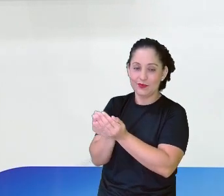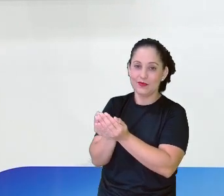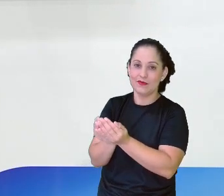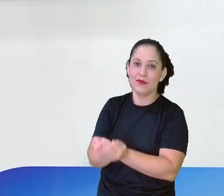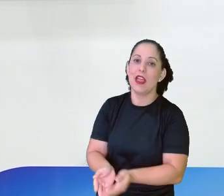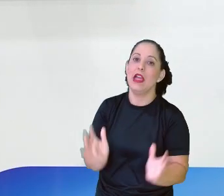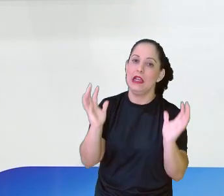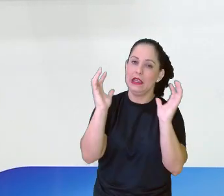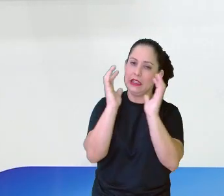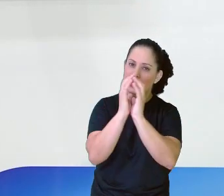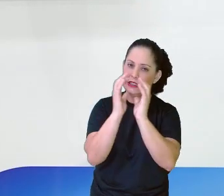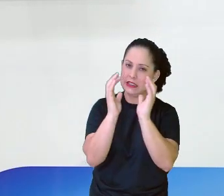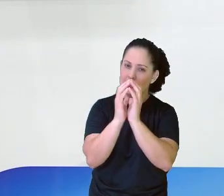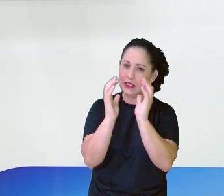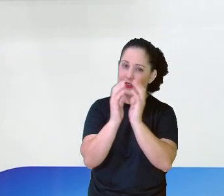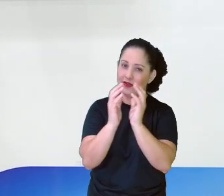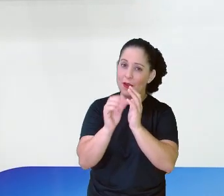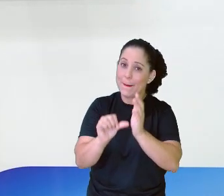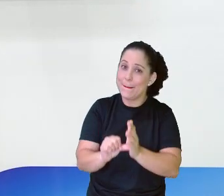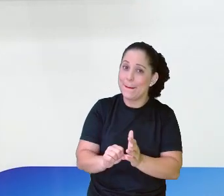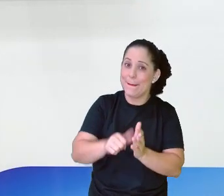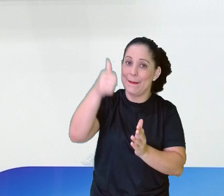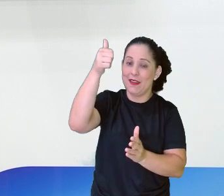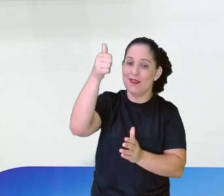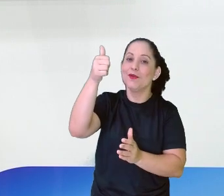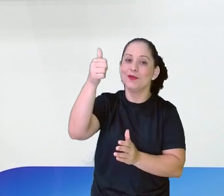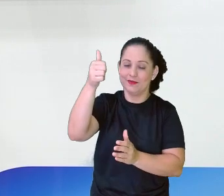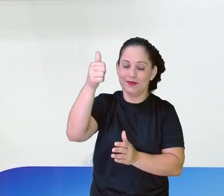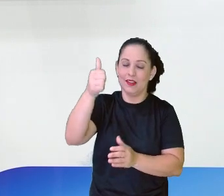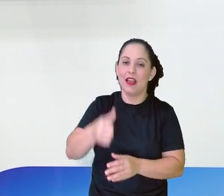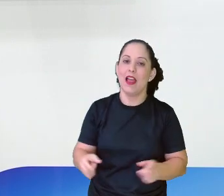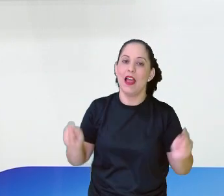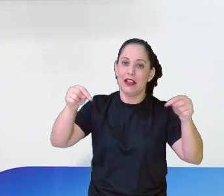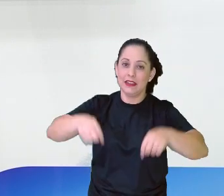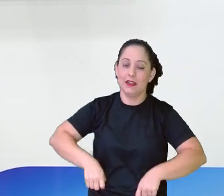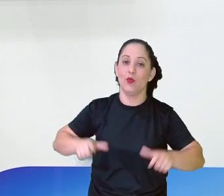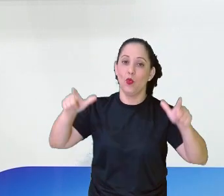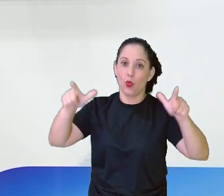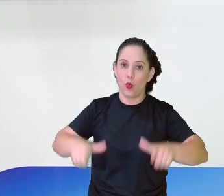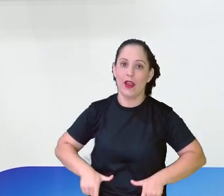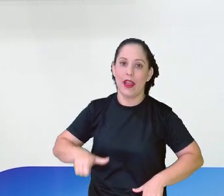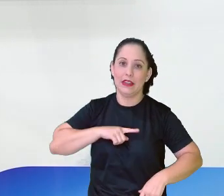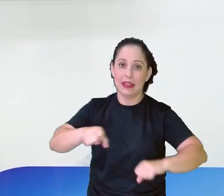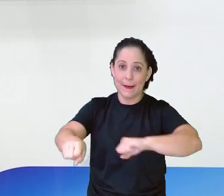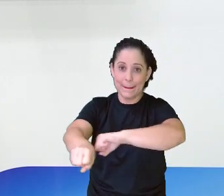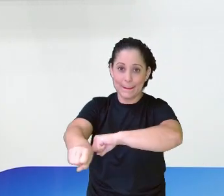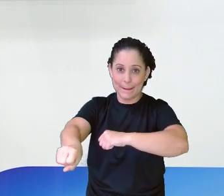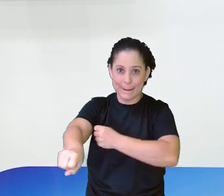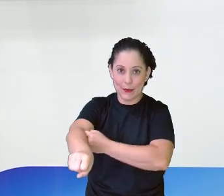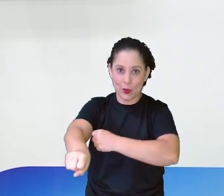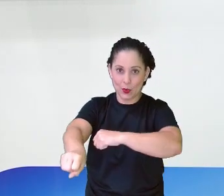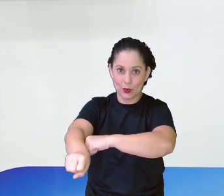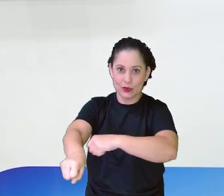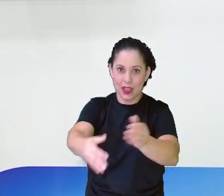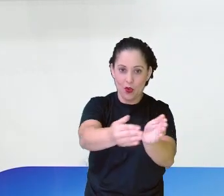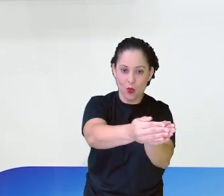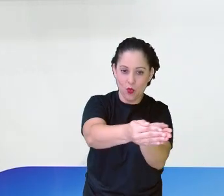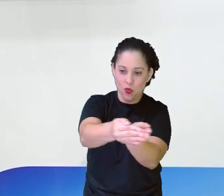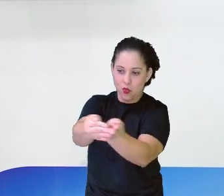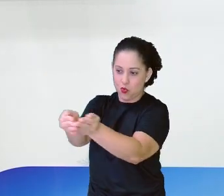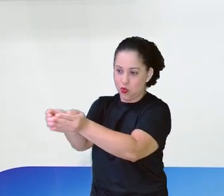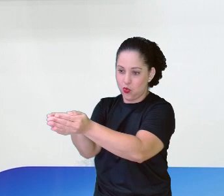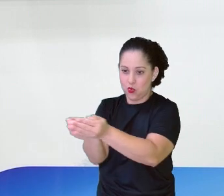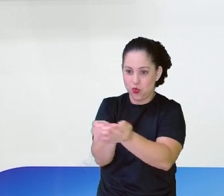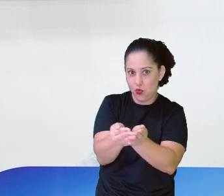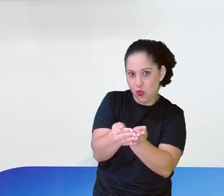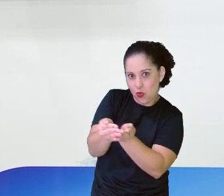se desenvolveu por ser uma cidade portuária, uma cidade de porto, que recebia esses navios